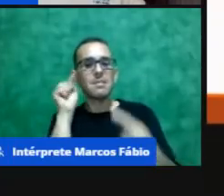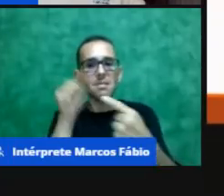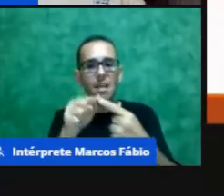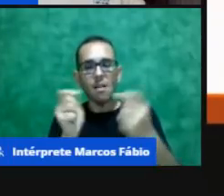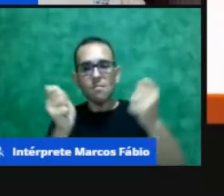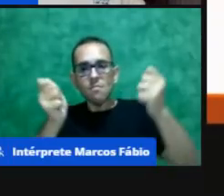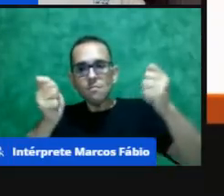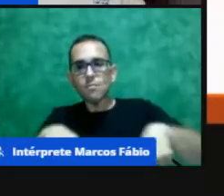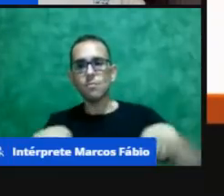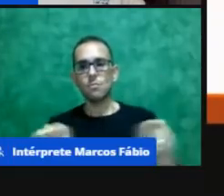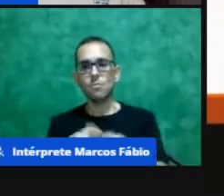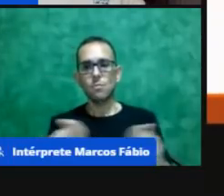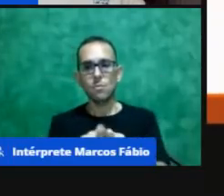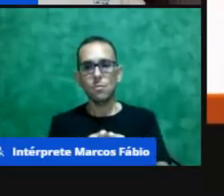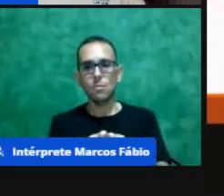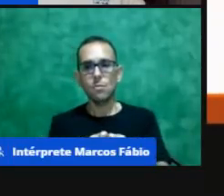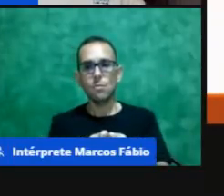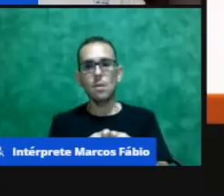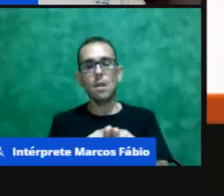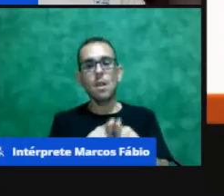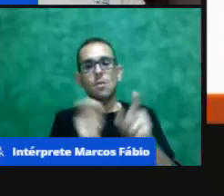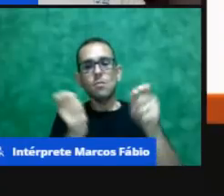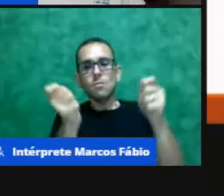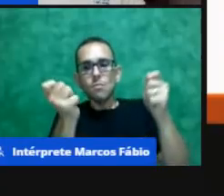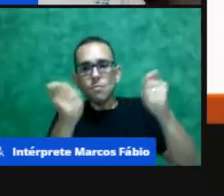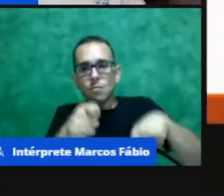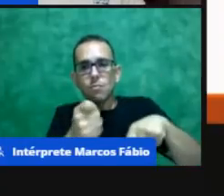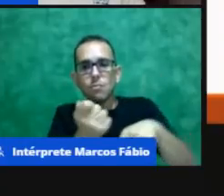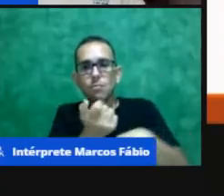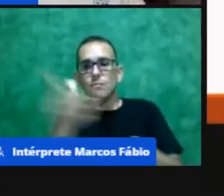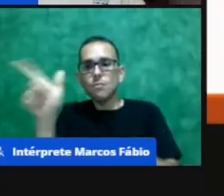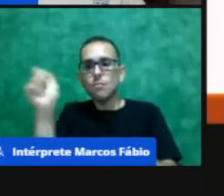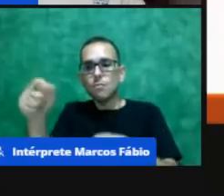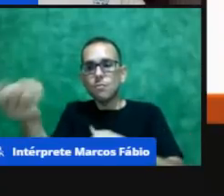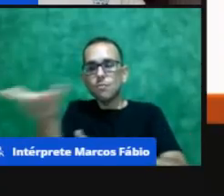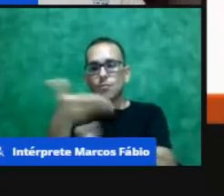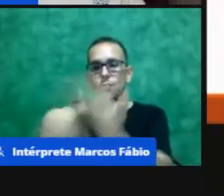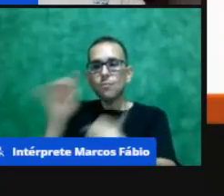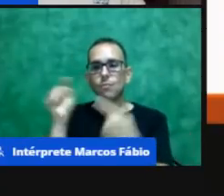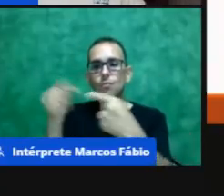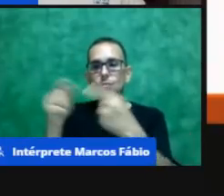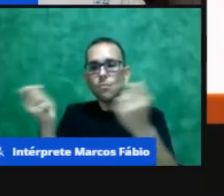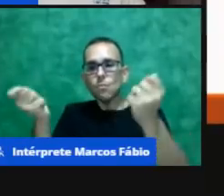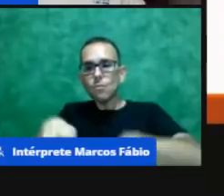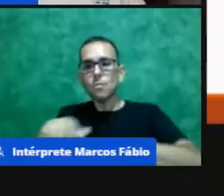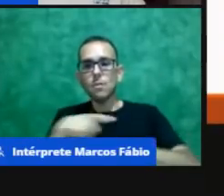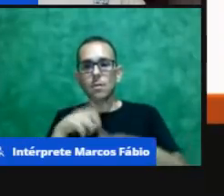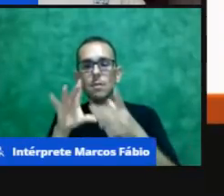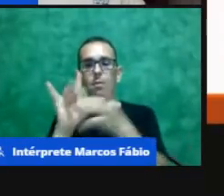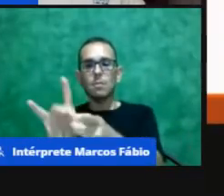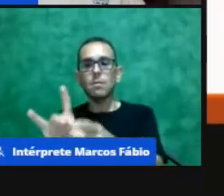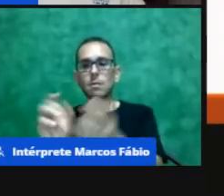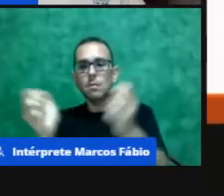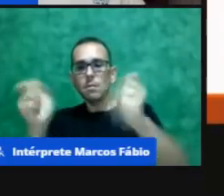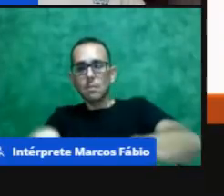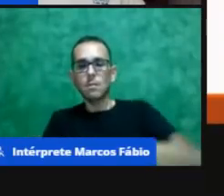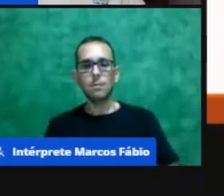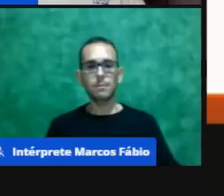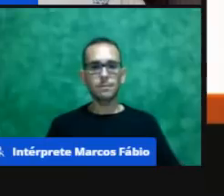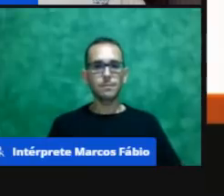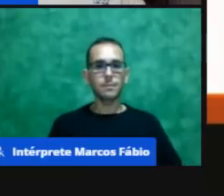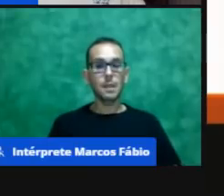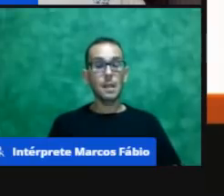manter ele padronizado e faço a negociação com essas coordenações para que eu possa seguir dessa forma. Então